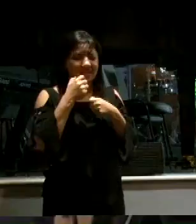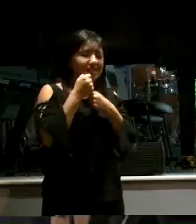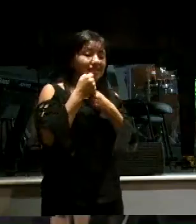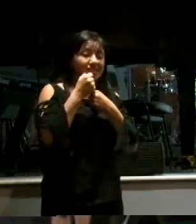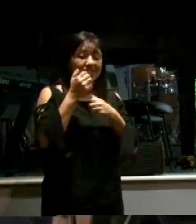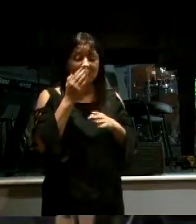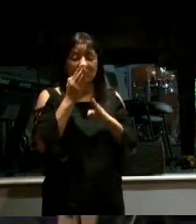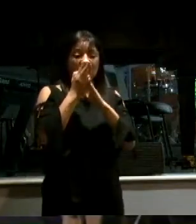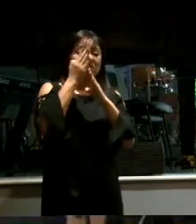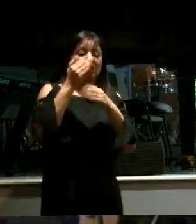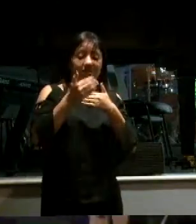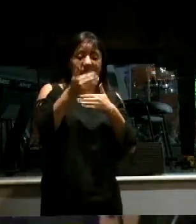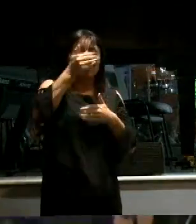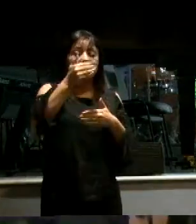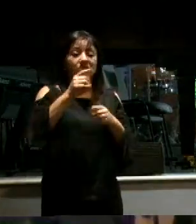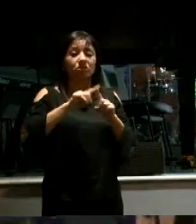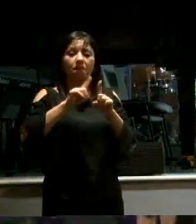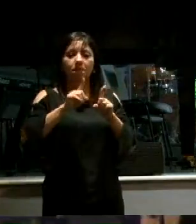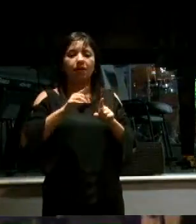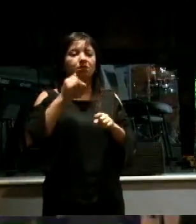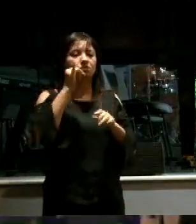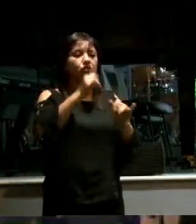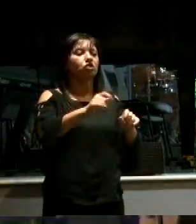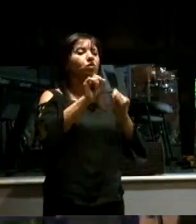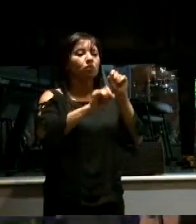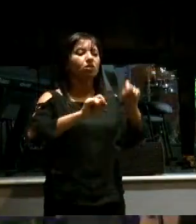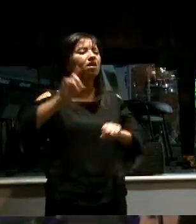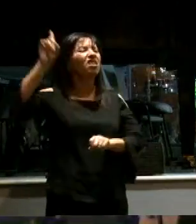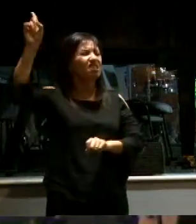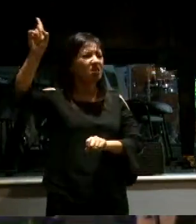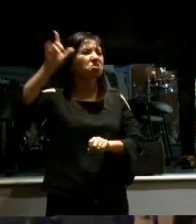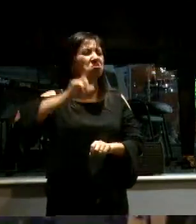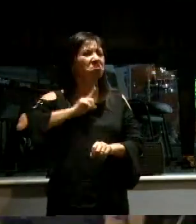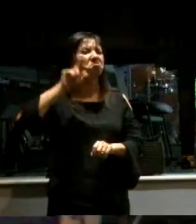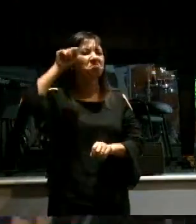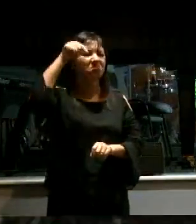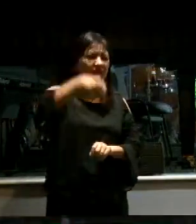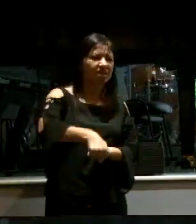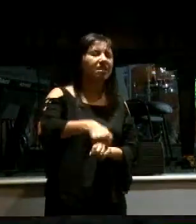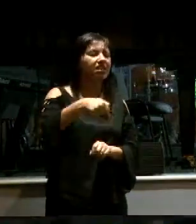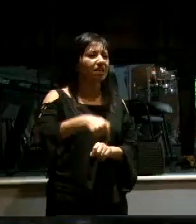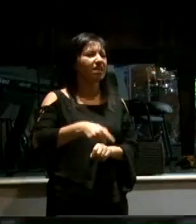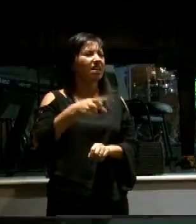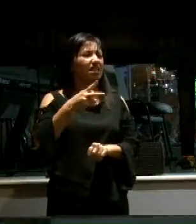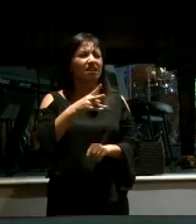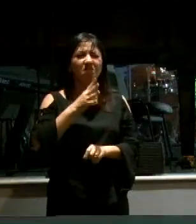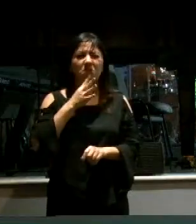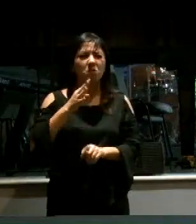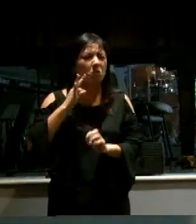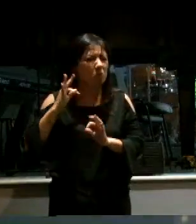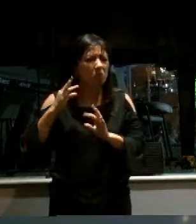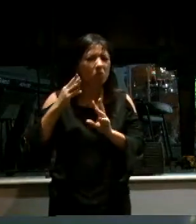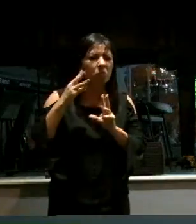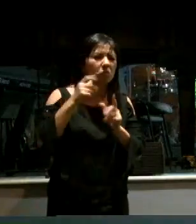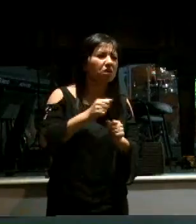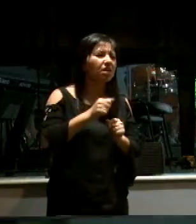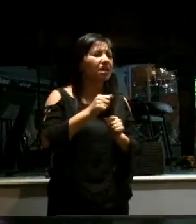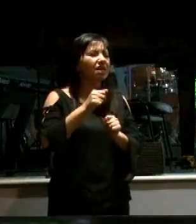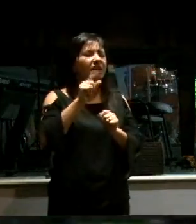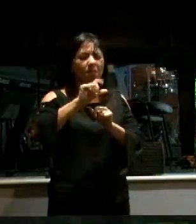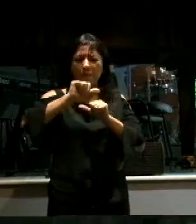Cristo. Existe um Deus que é Jeová Rafá, o Deus que te cura de toda e qualquer situação que você esteja